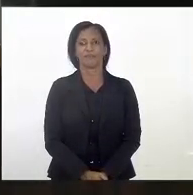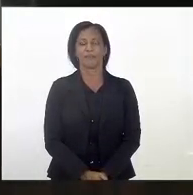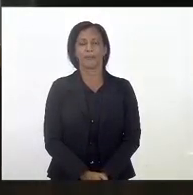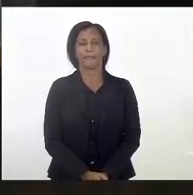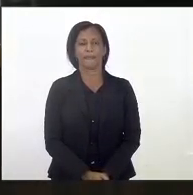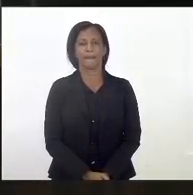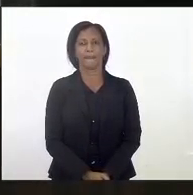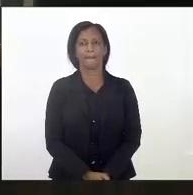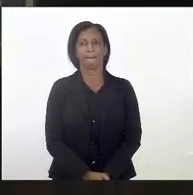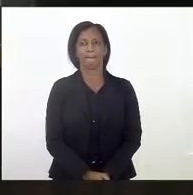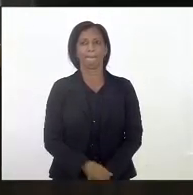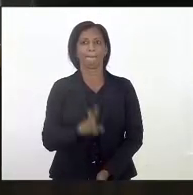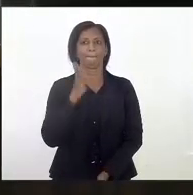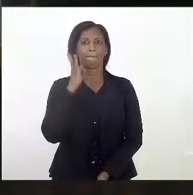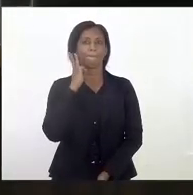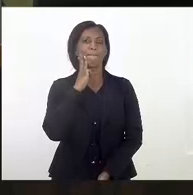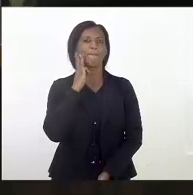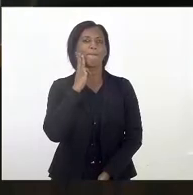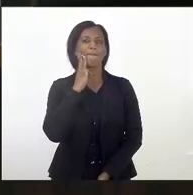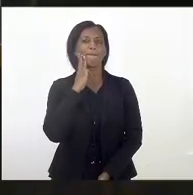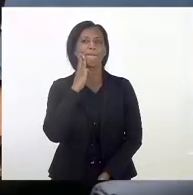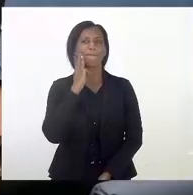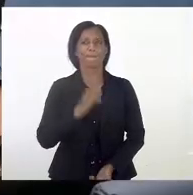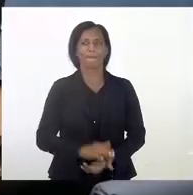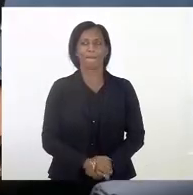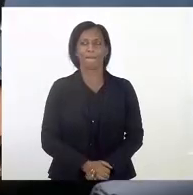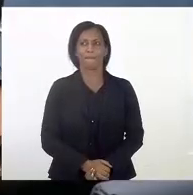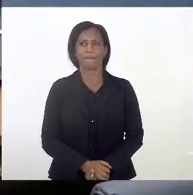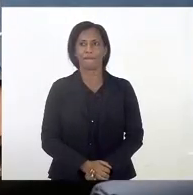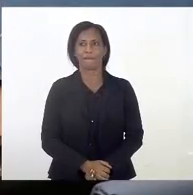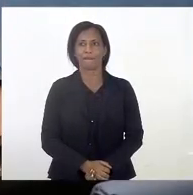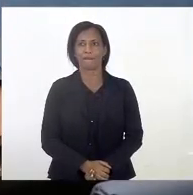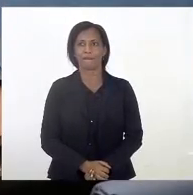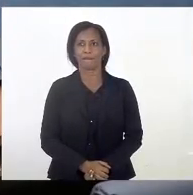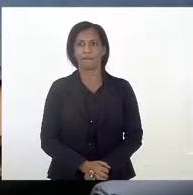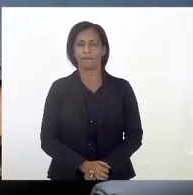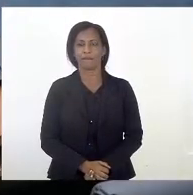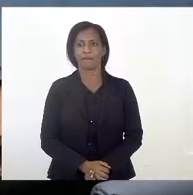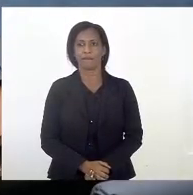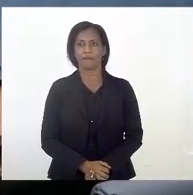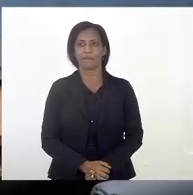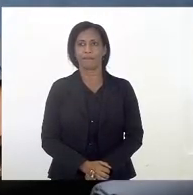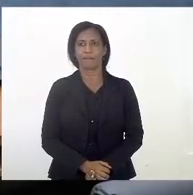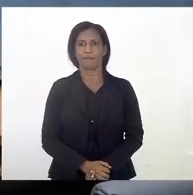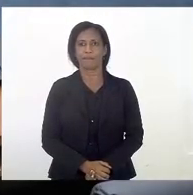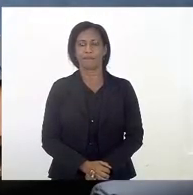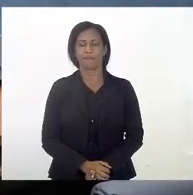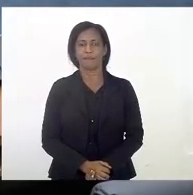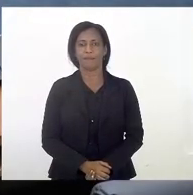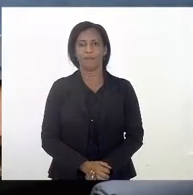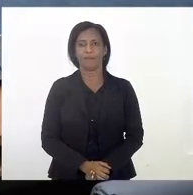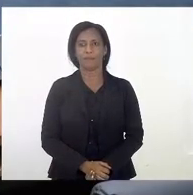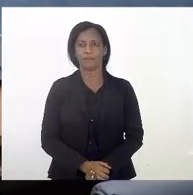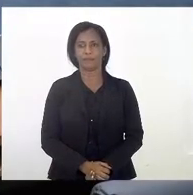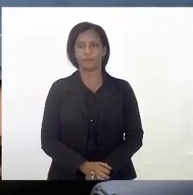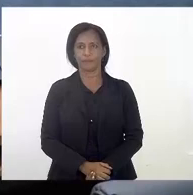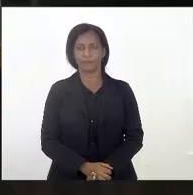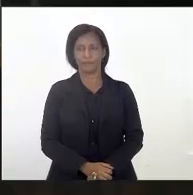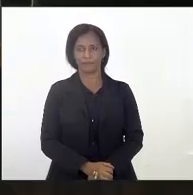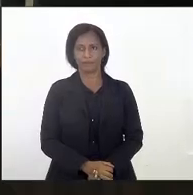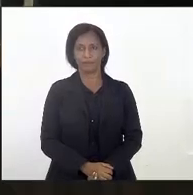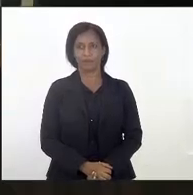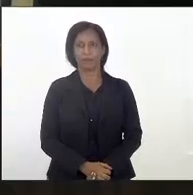Ju Deputado waldeck Carneiro tia Ju está aqui eu tenho nada